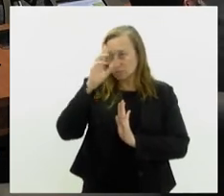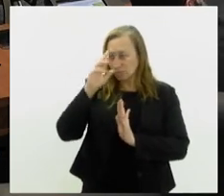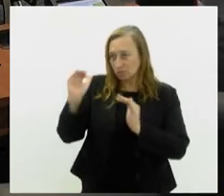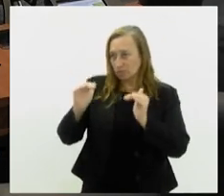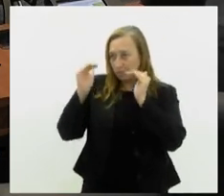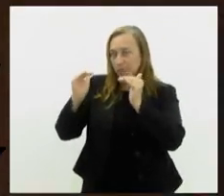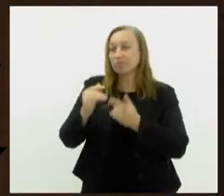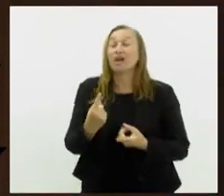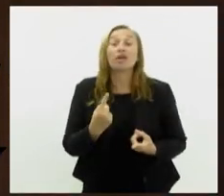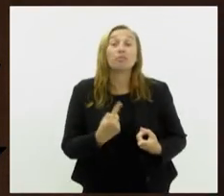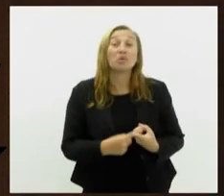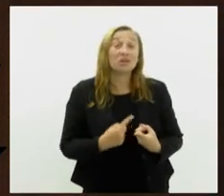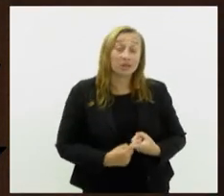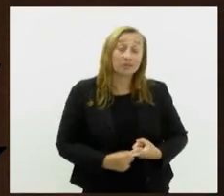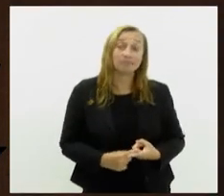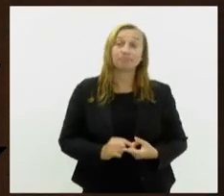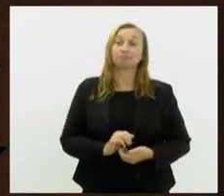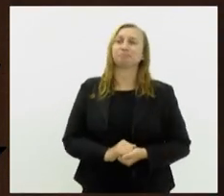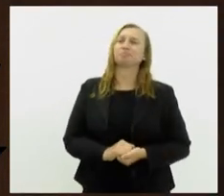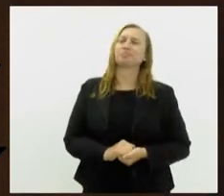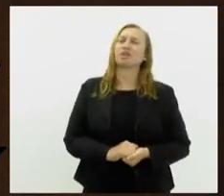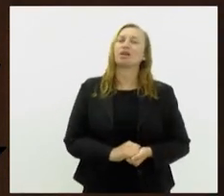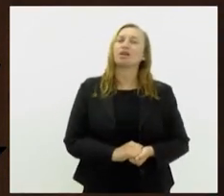é que,